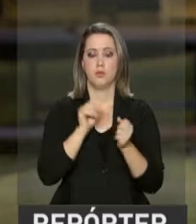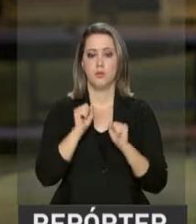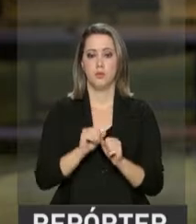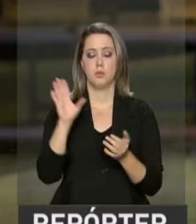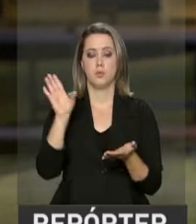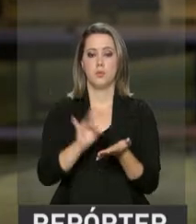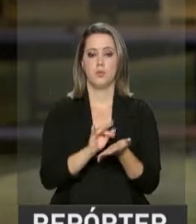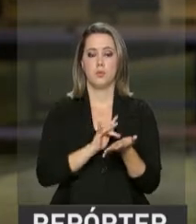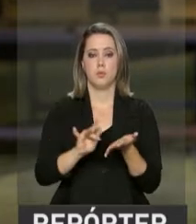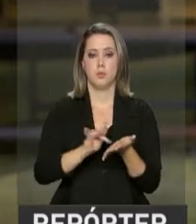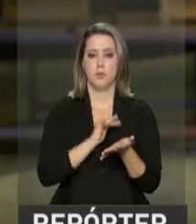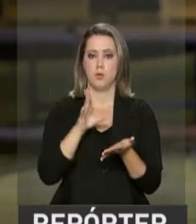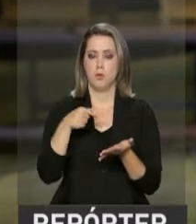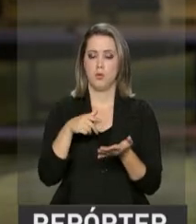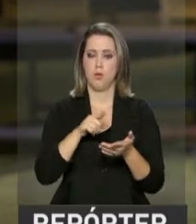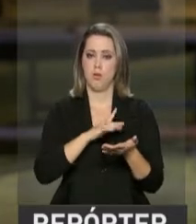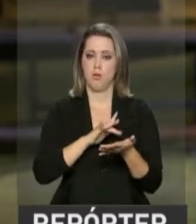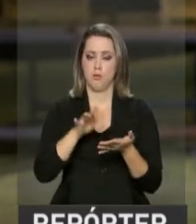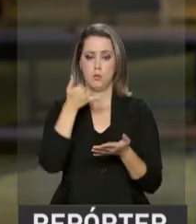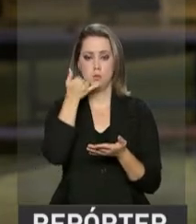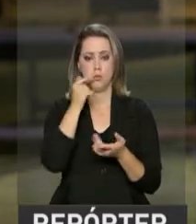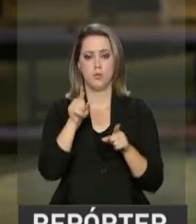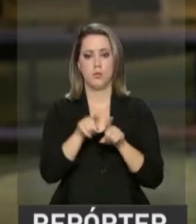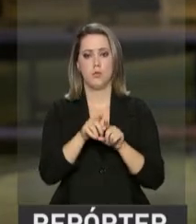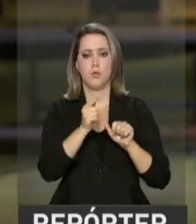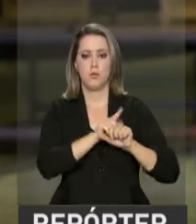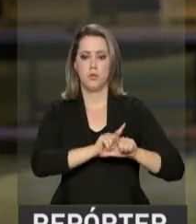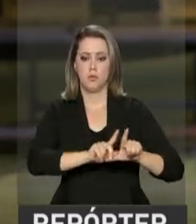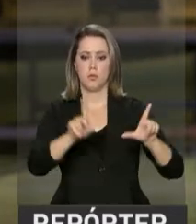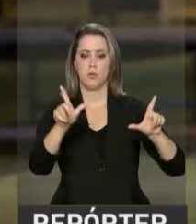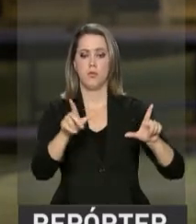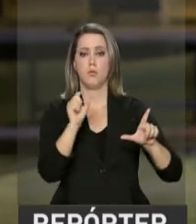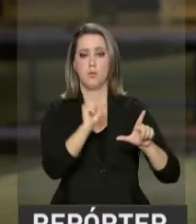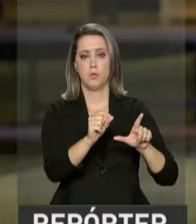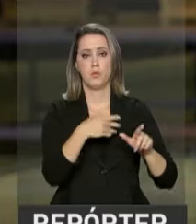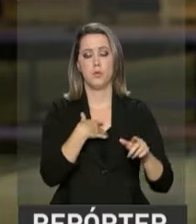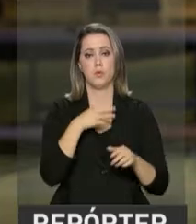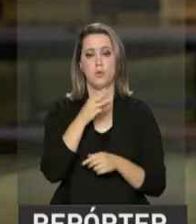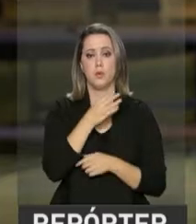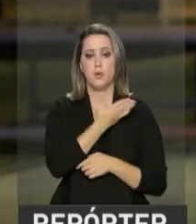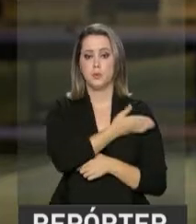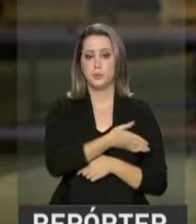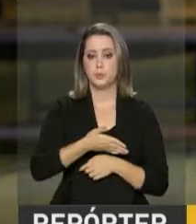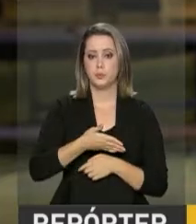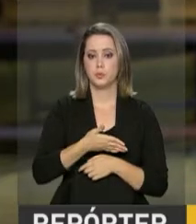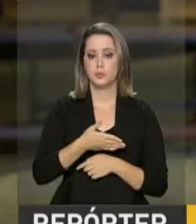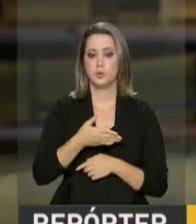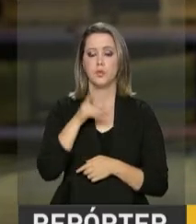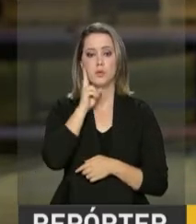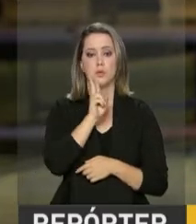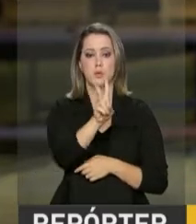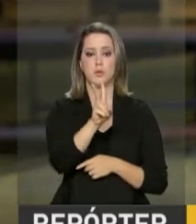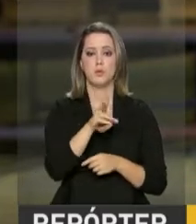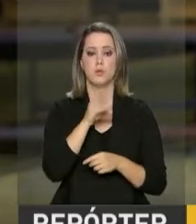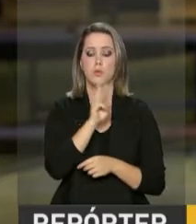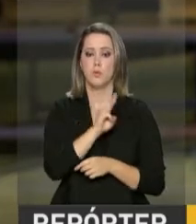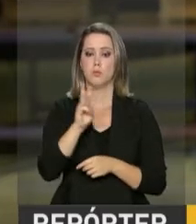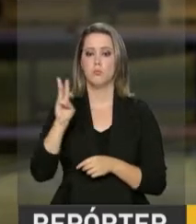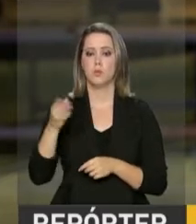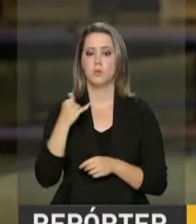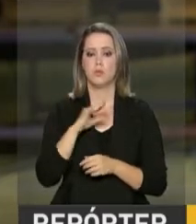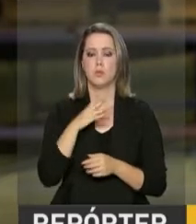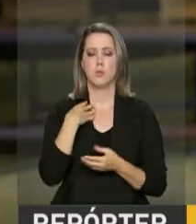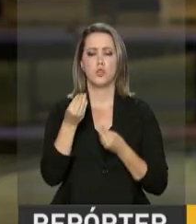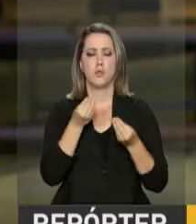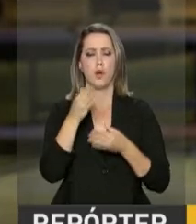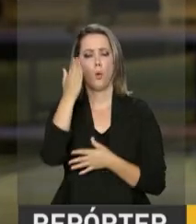baixado tanto em celulares quanto em tablets e no endereço que está na sua tela você pode encontrar um passo a passo